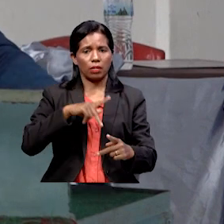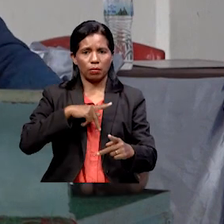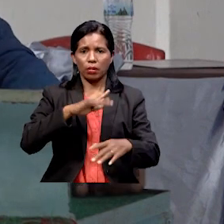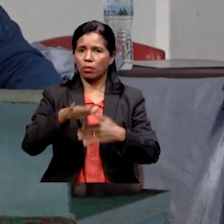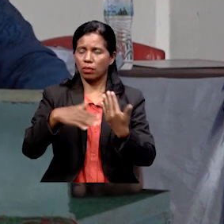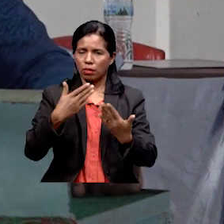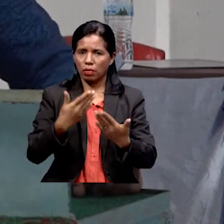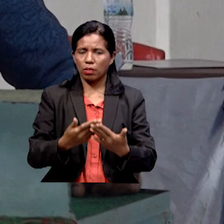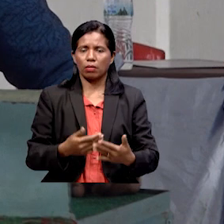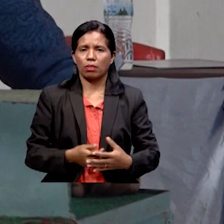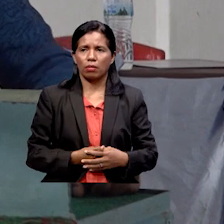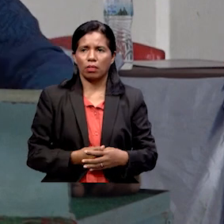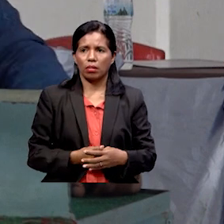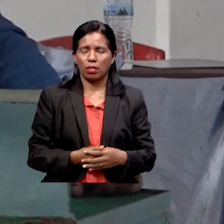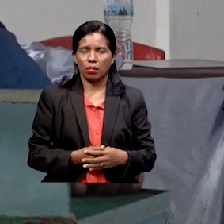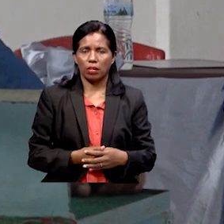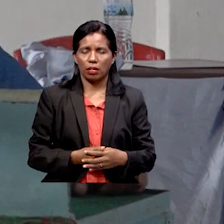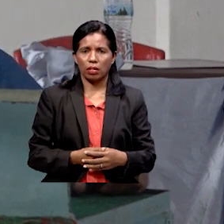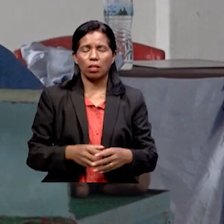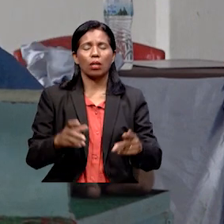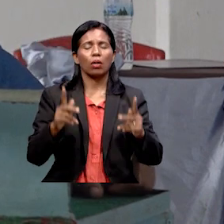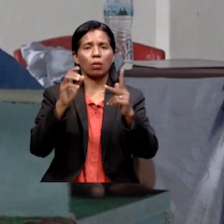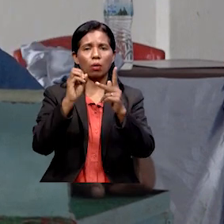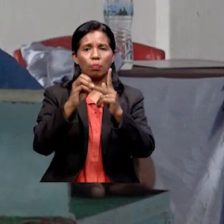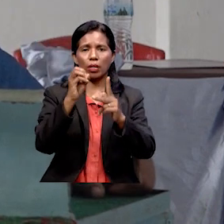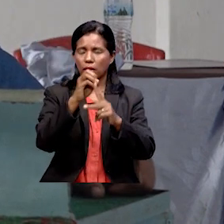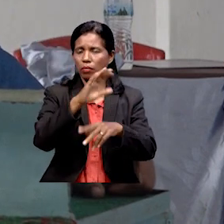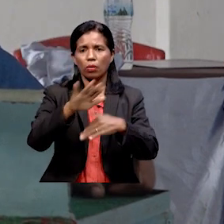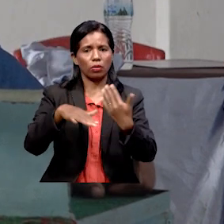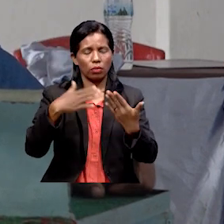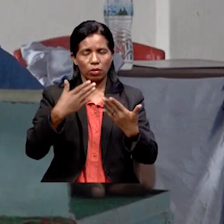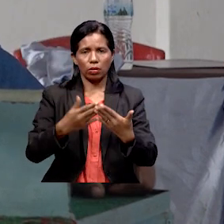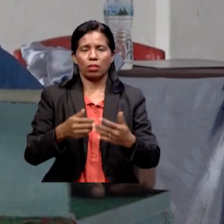pequenas empresas cooperativas se a associação se a